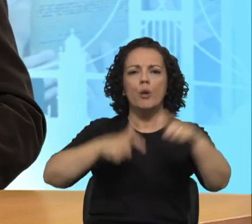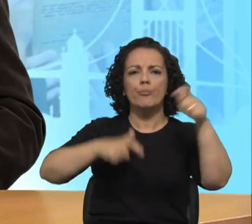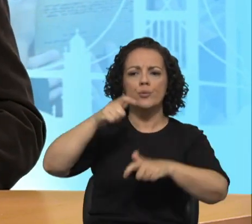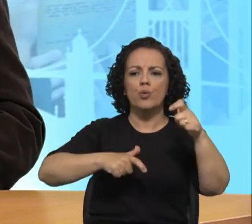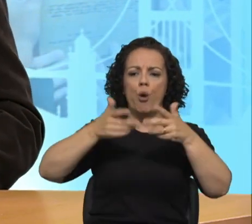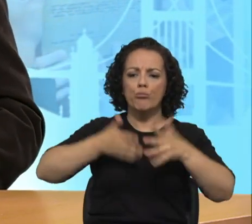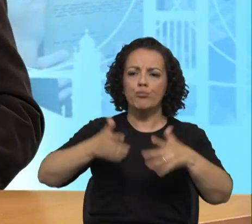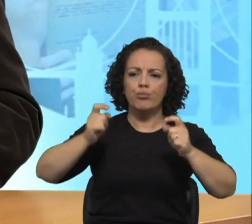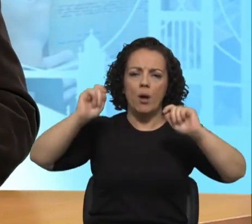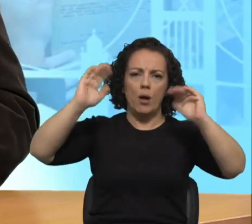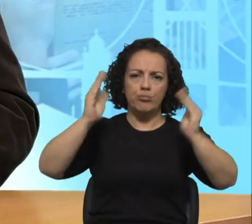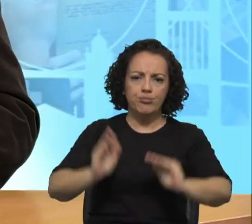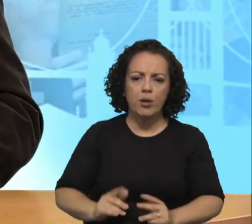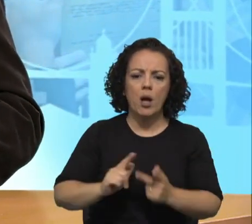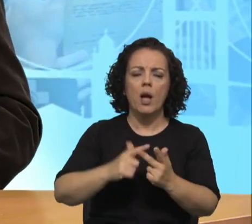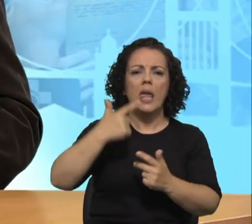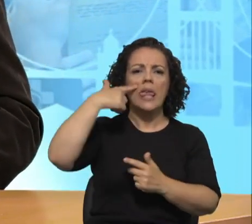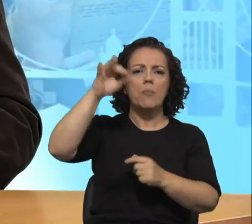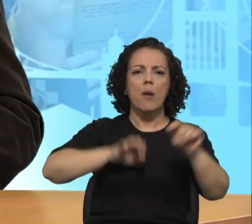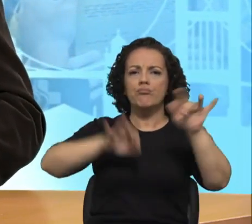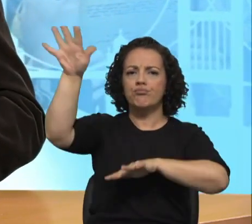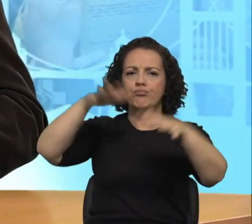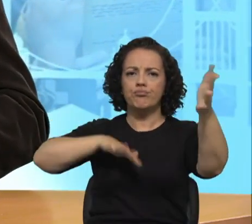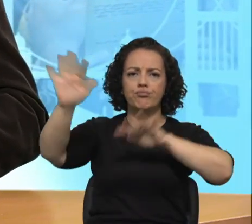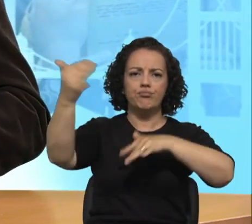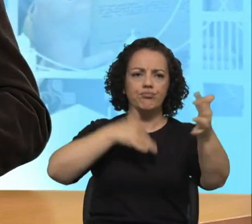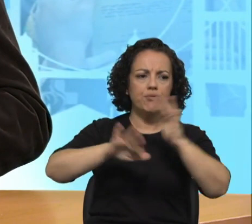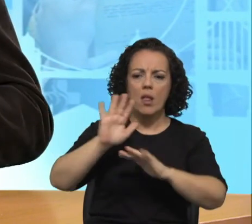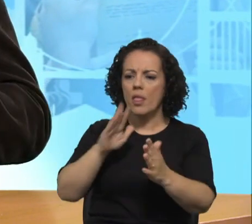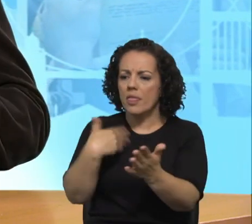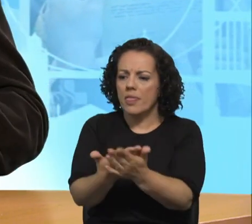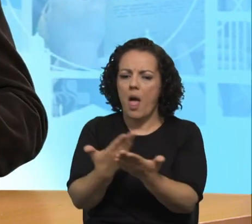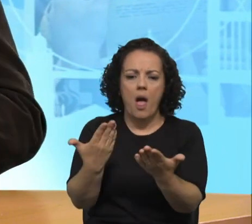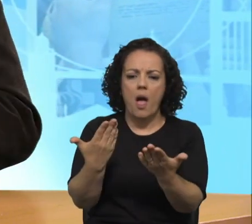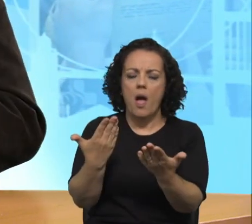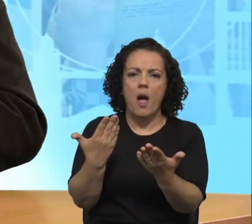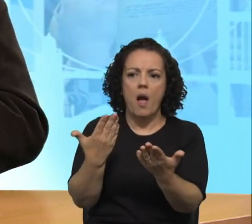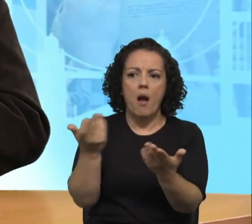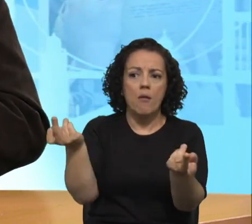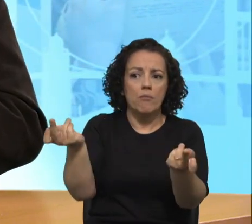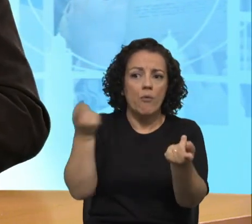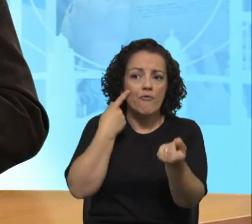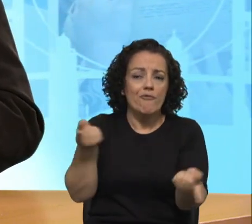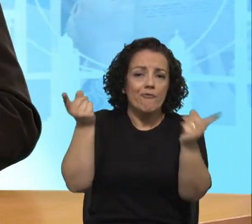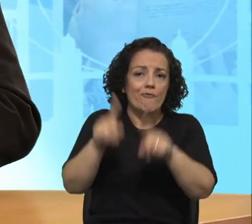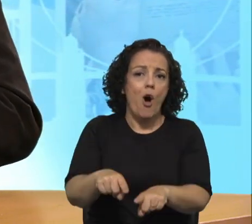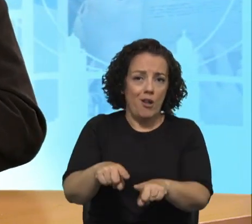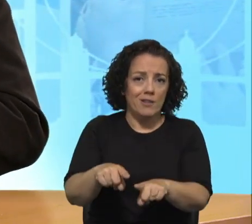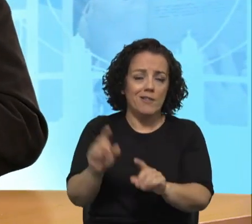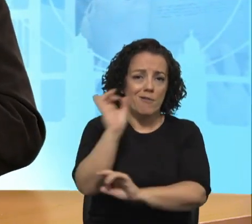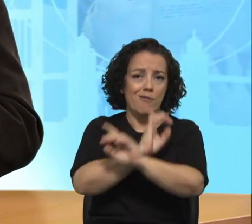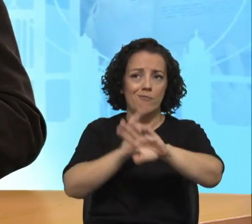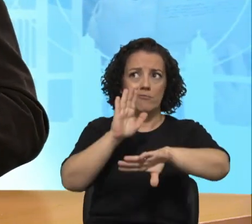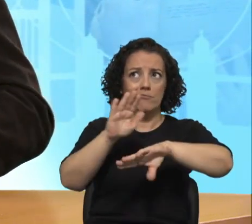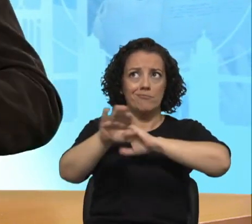das migrações e aquilo que temos que assistir a um discurso que poderá ressurgir a leste de novo em relação